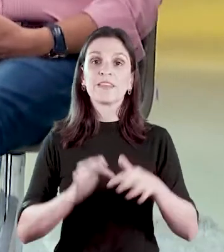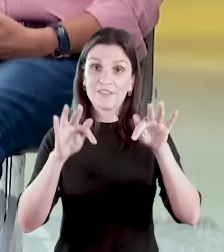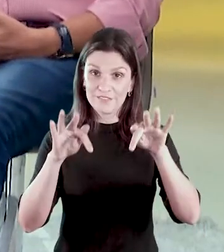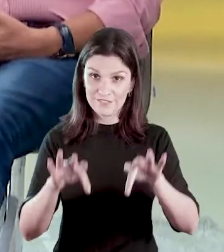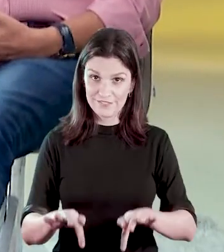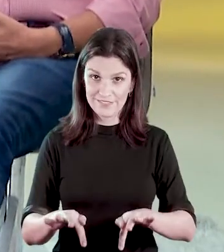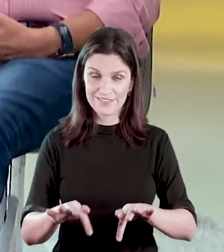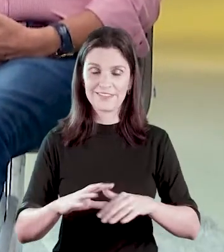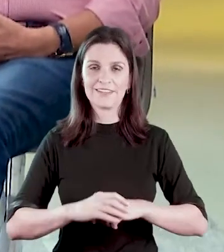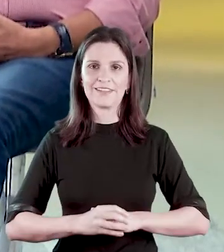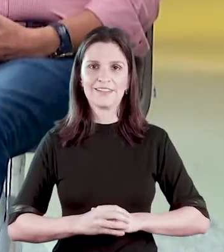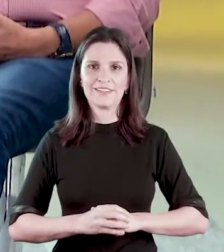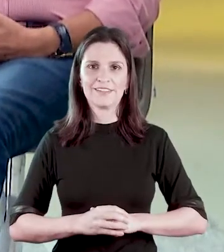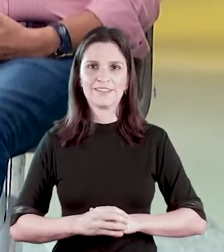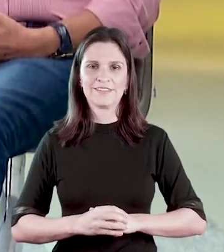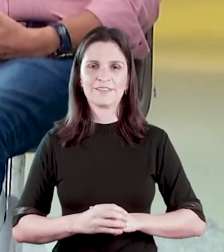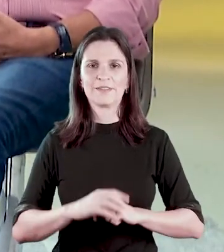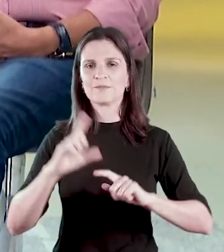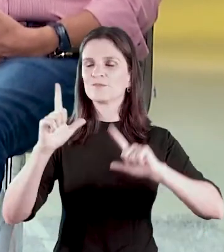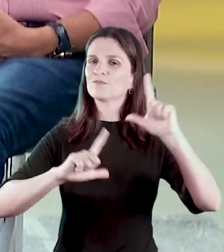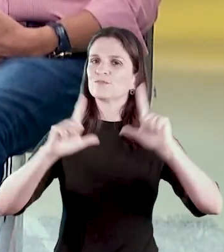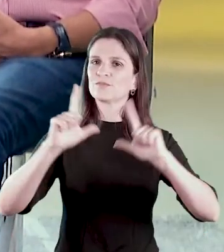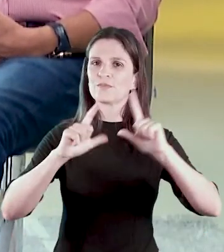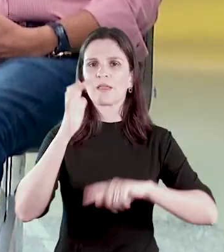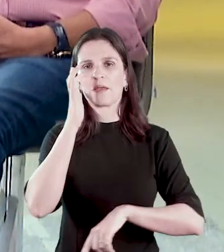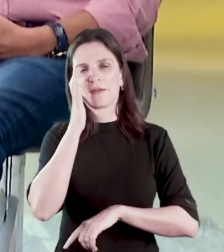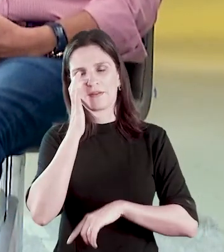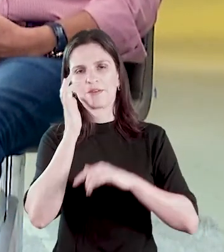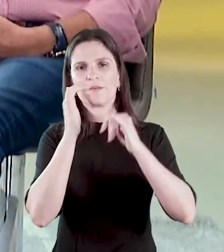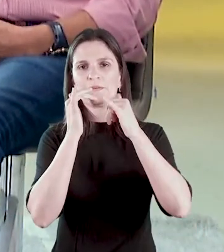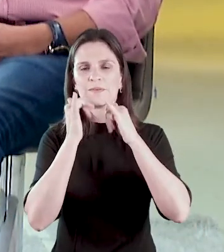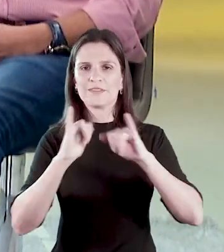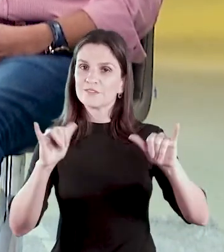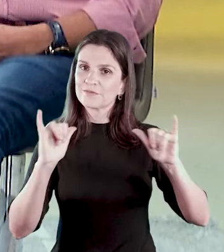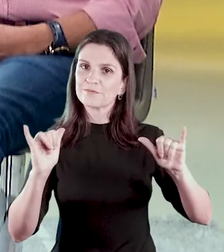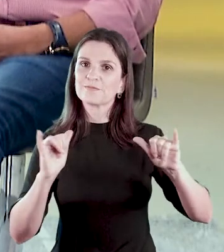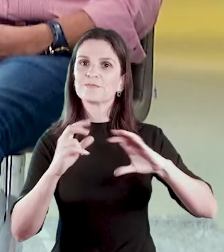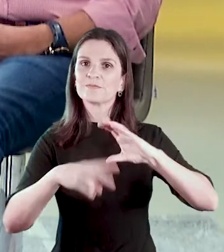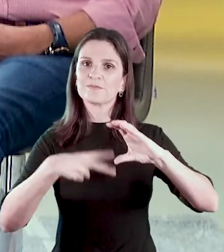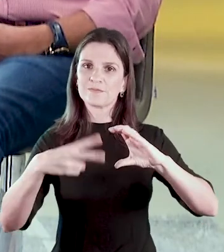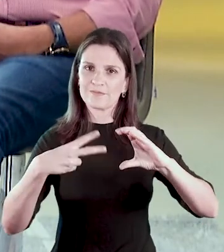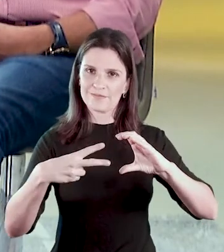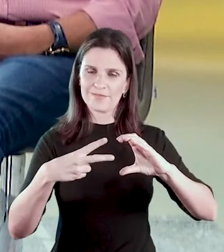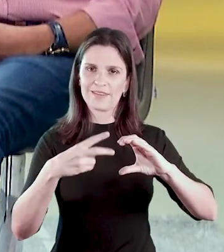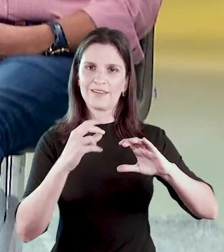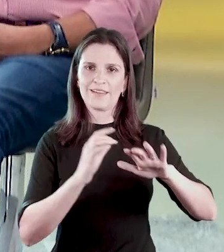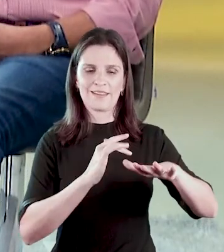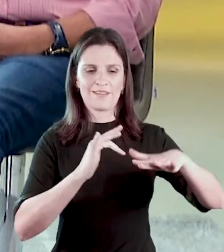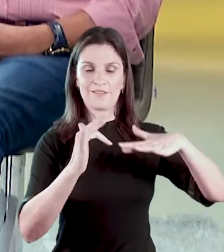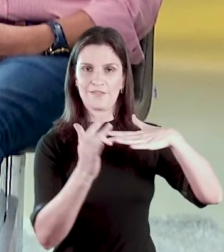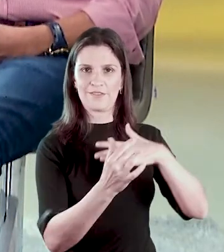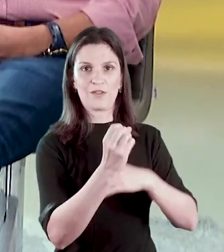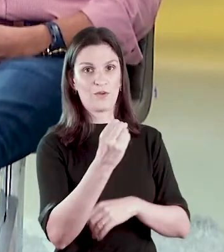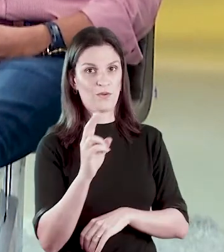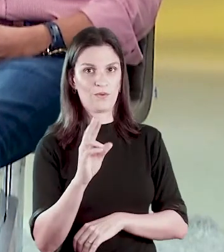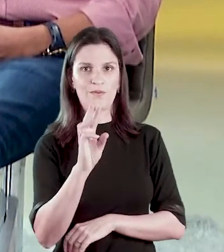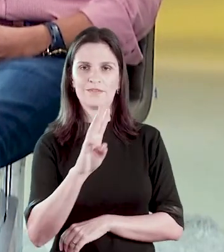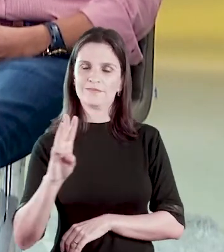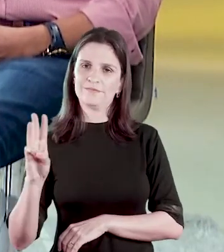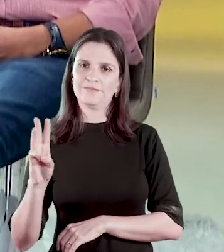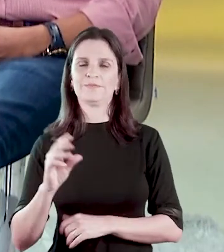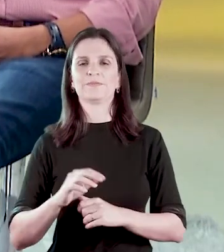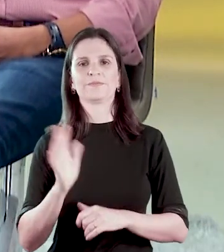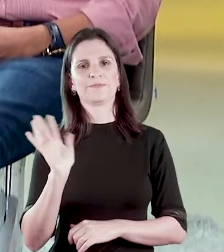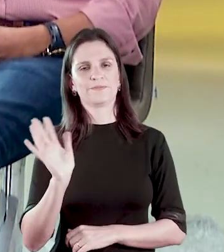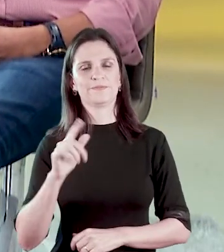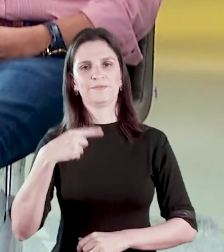e ficamos por aqui com mais um vereadores em Foco acompanhe todas as notícias da Câmara de Vereadores pelo site ou pelas